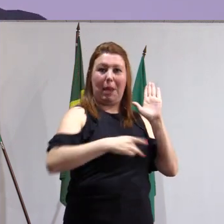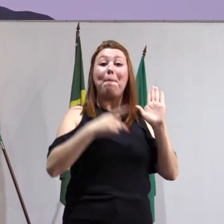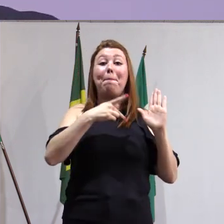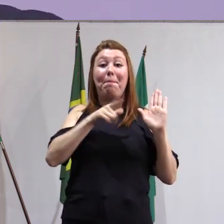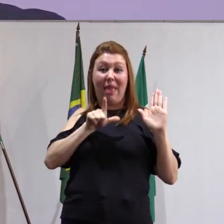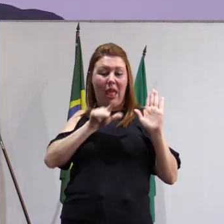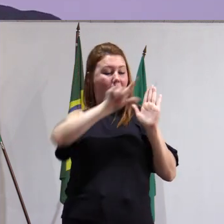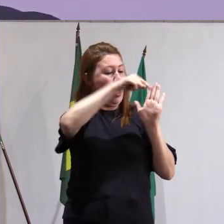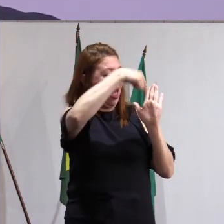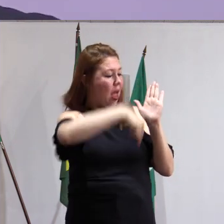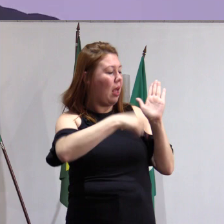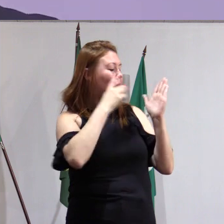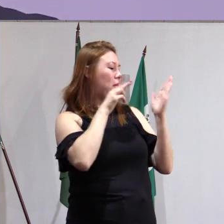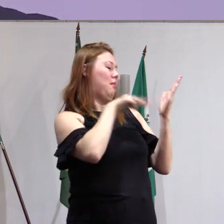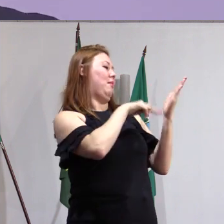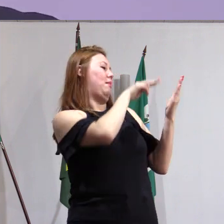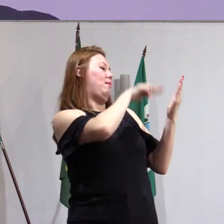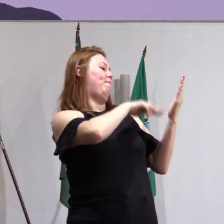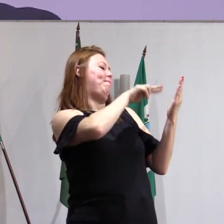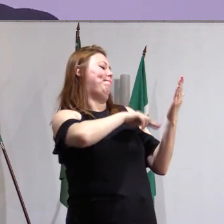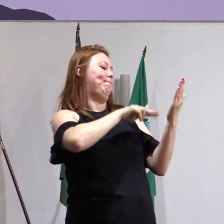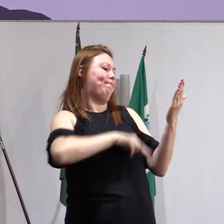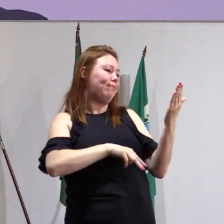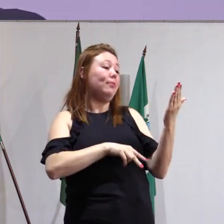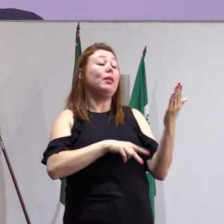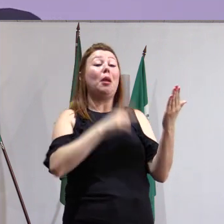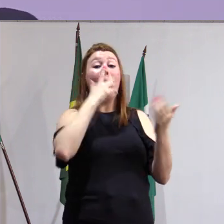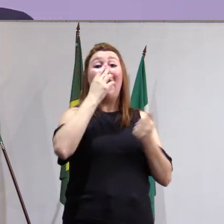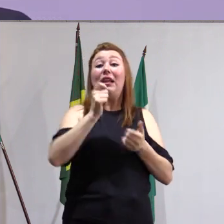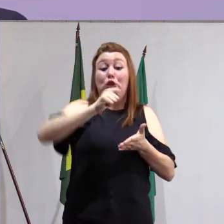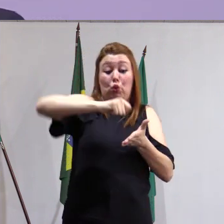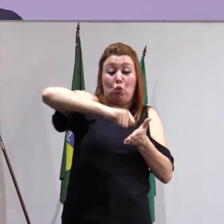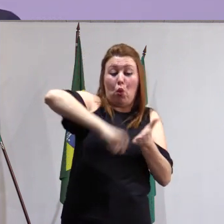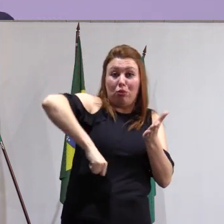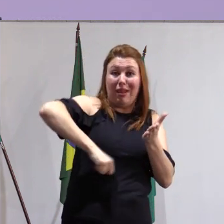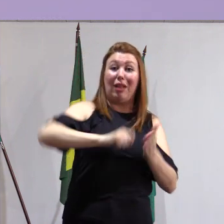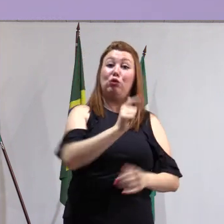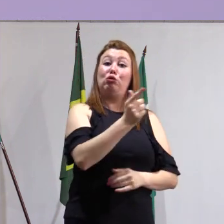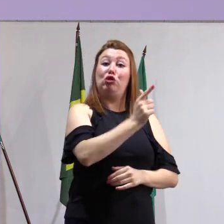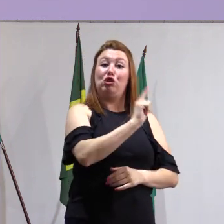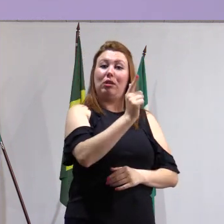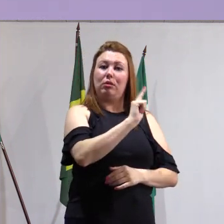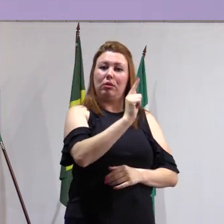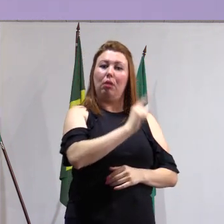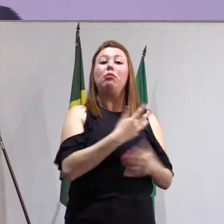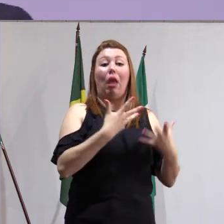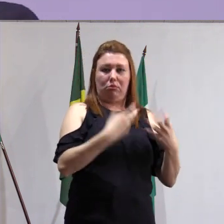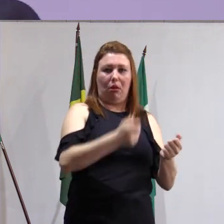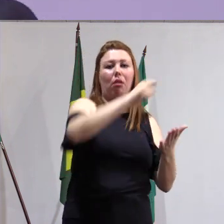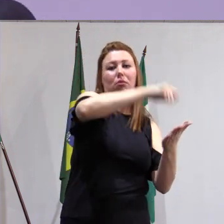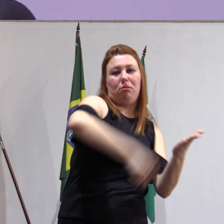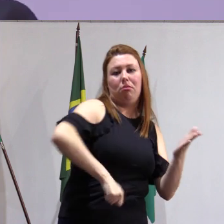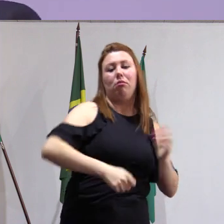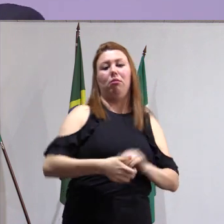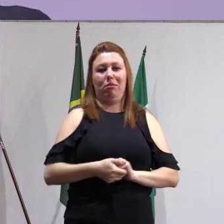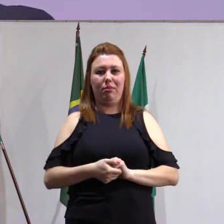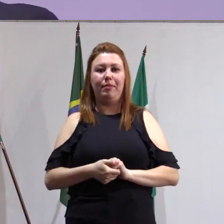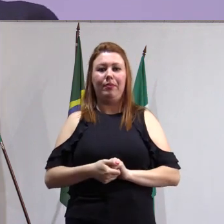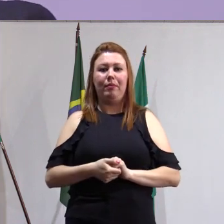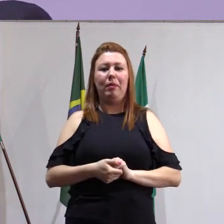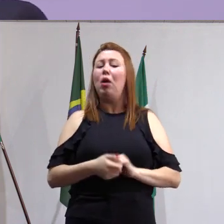inovação jurídica na medida em que é um contrato de gestão por adesão. O que significa